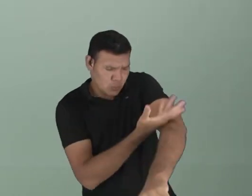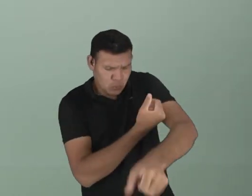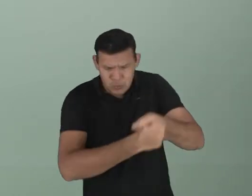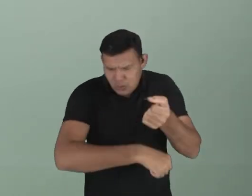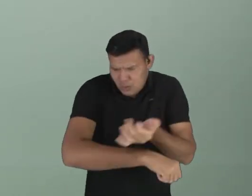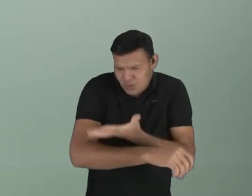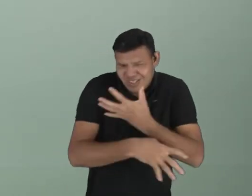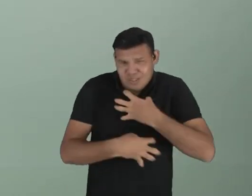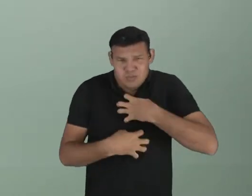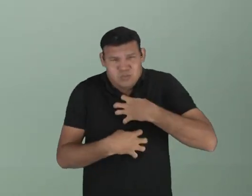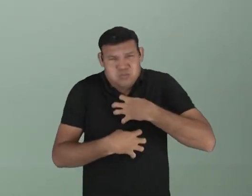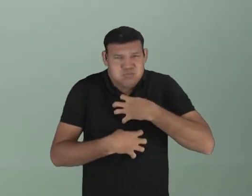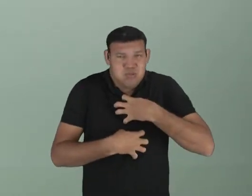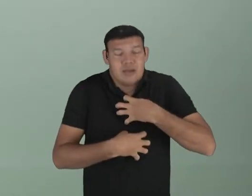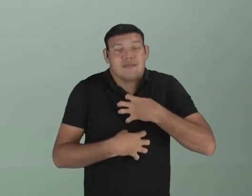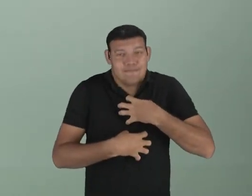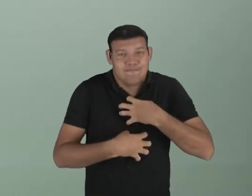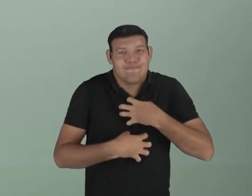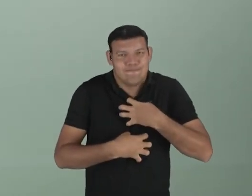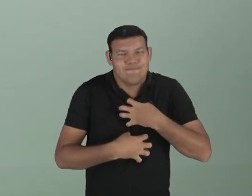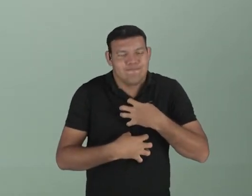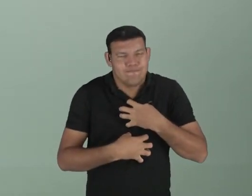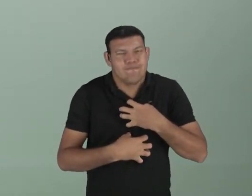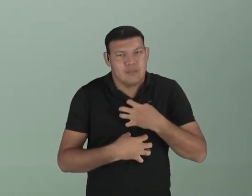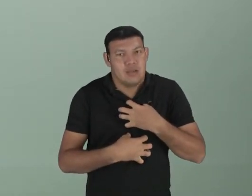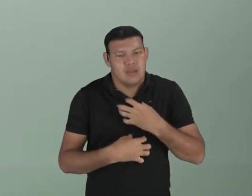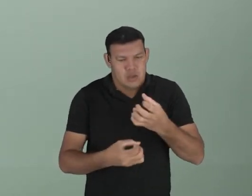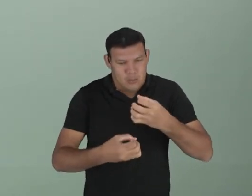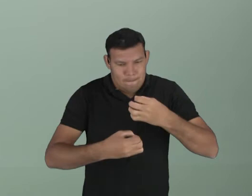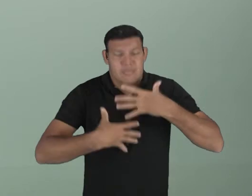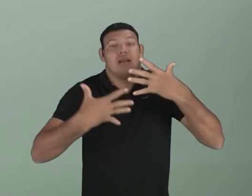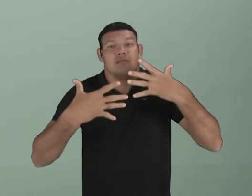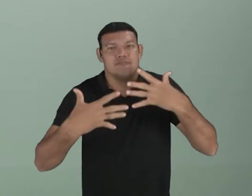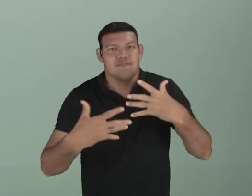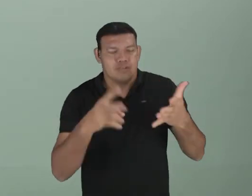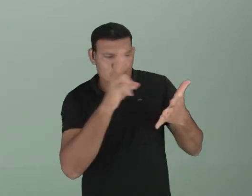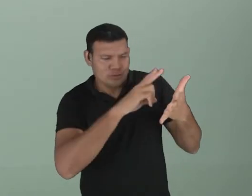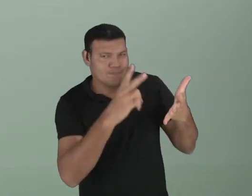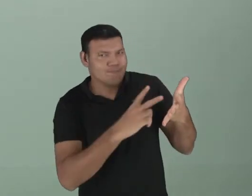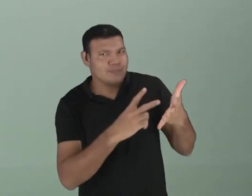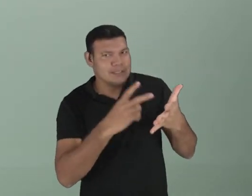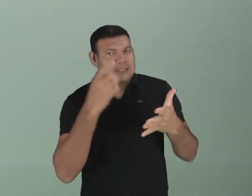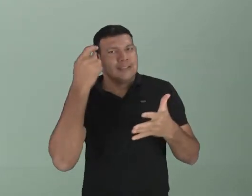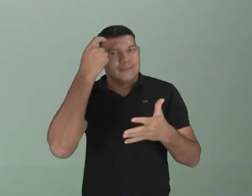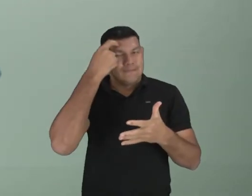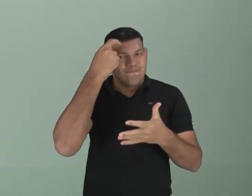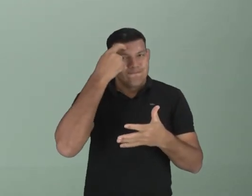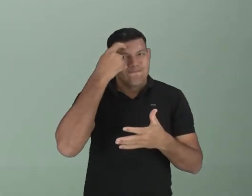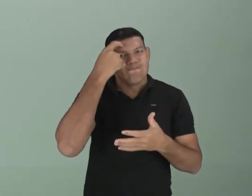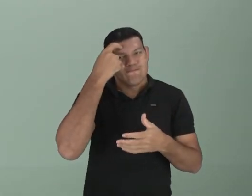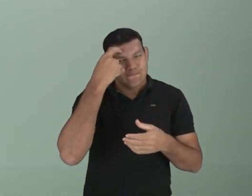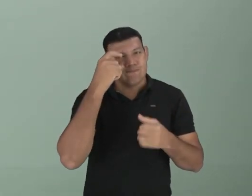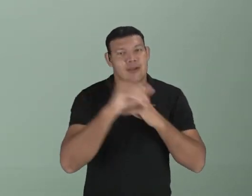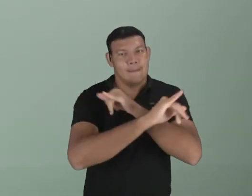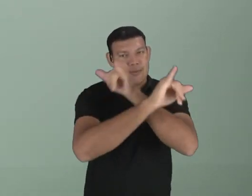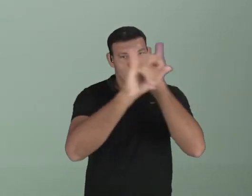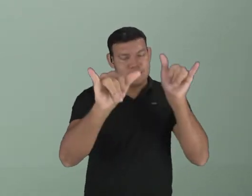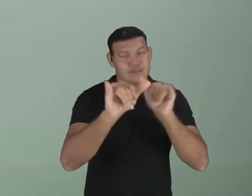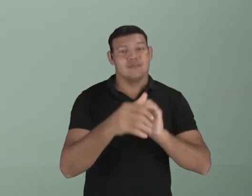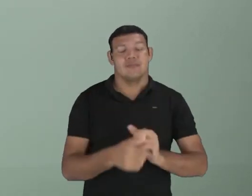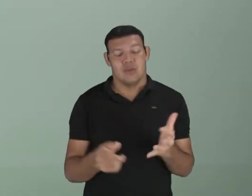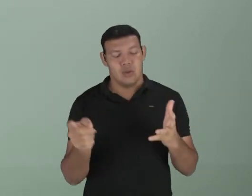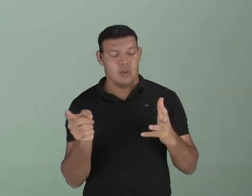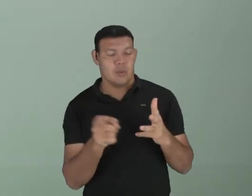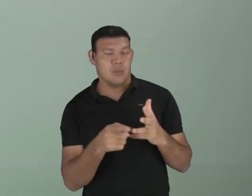do sentimento ali, né, despertado no leitor, ele também tomasse consciência sobre o que estava sendo divulgado. E